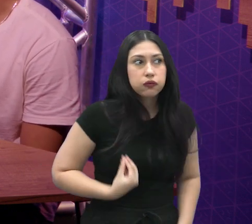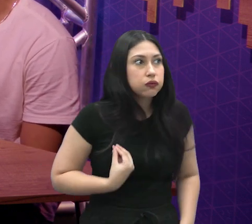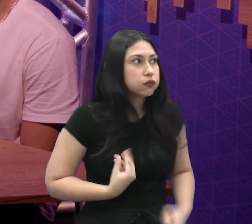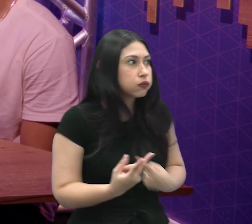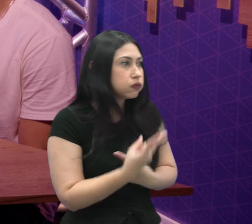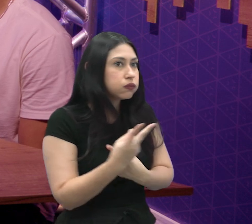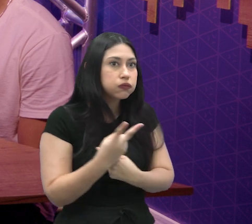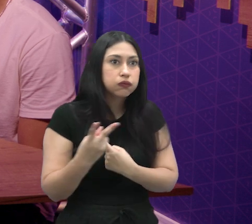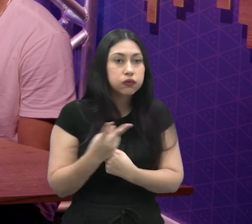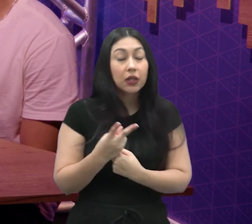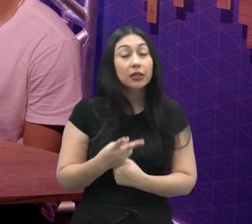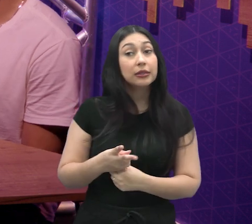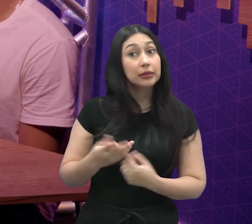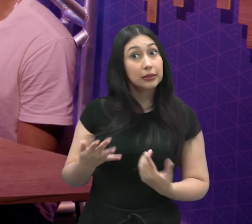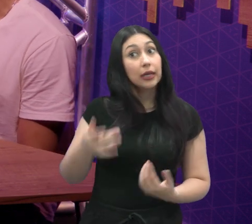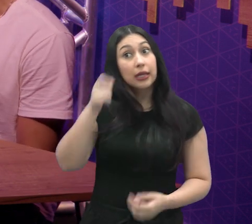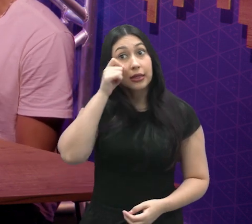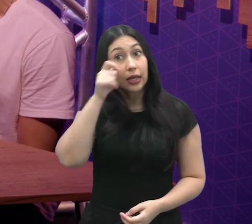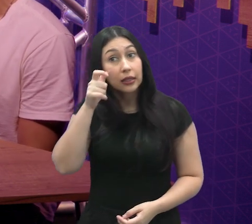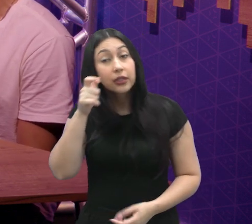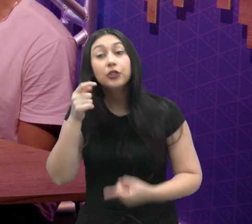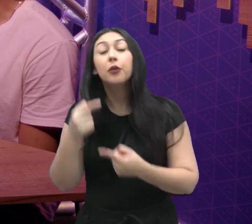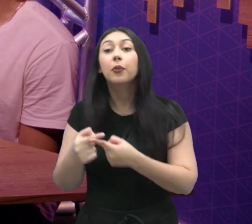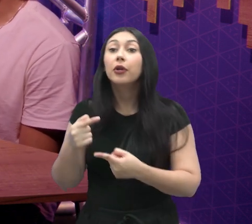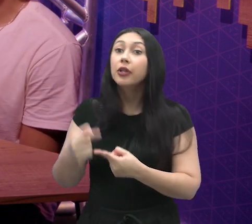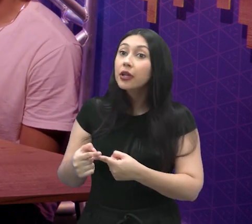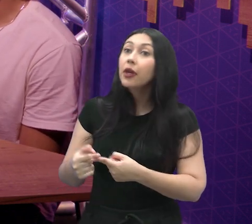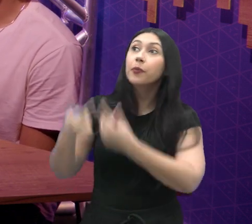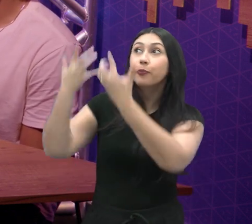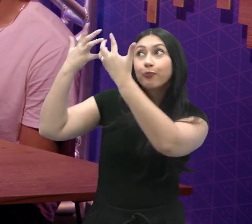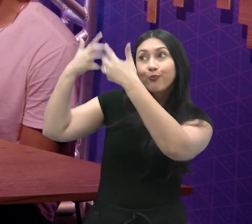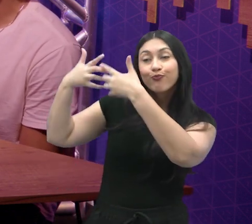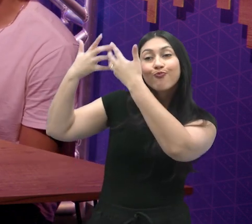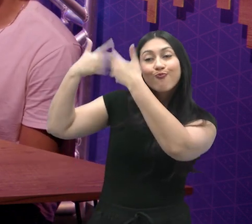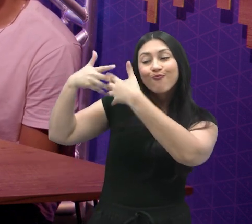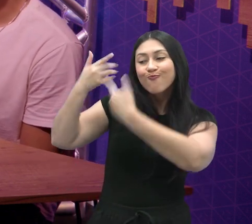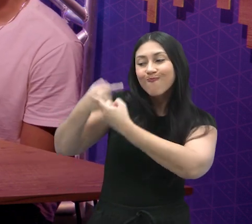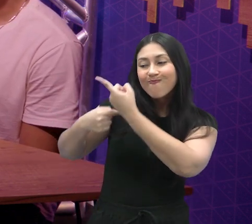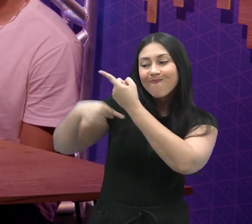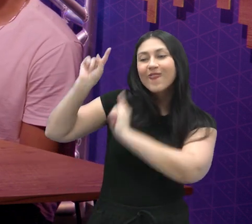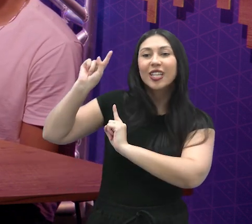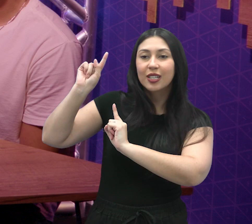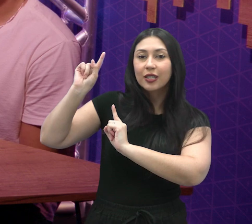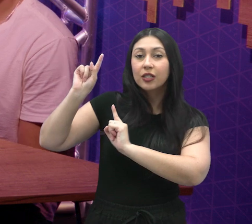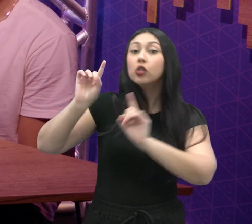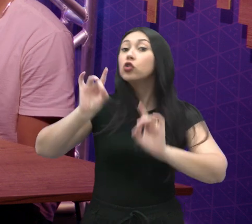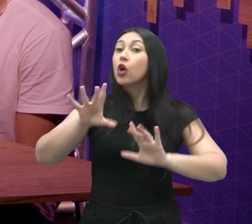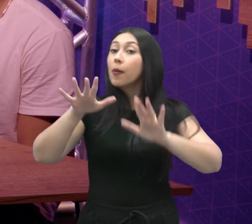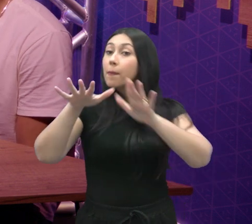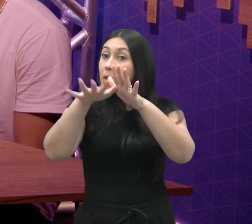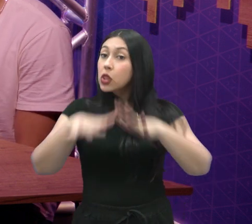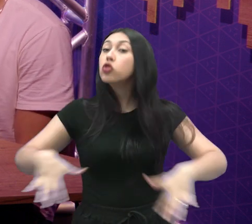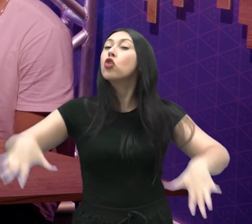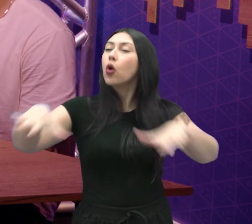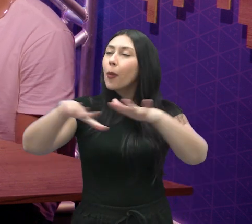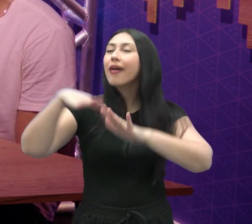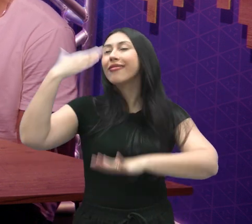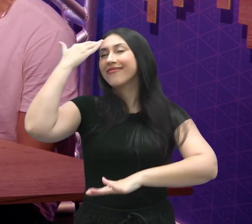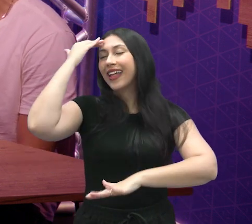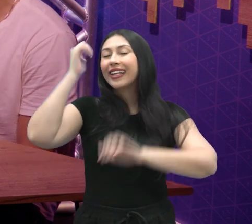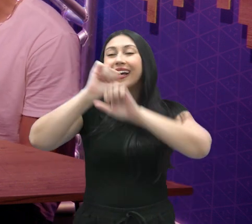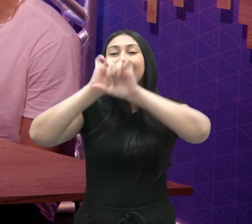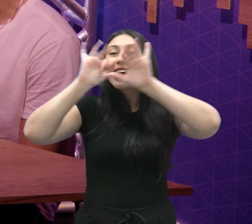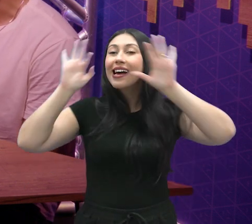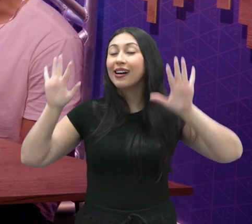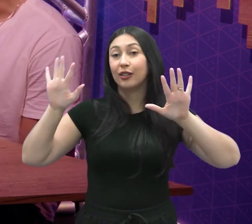né? E isso é muito interessante, Vicky, porque nesse ponto da revolução cognitiva, só para todo mundo já